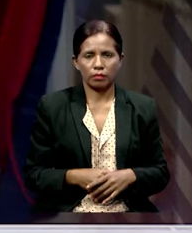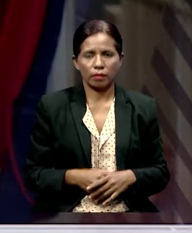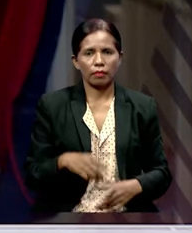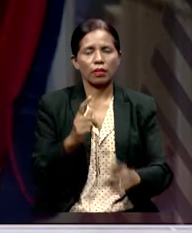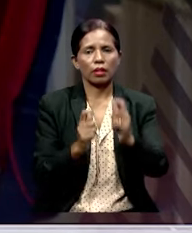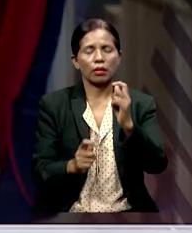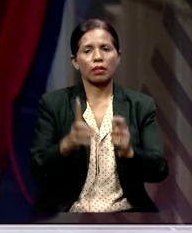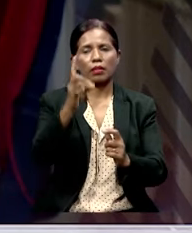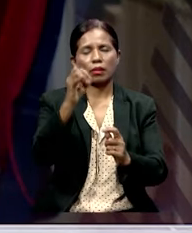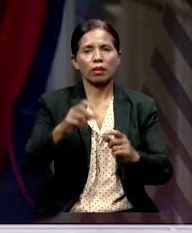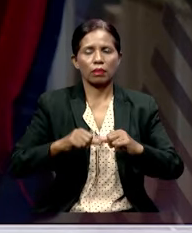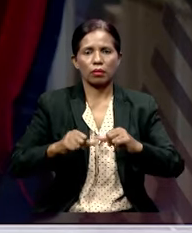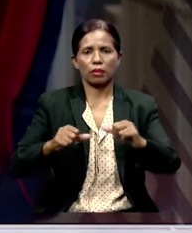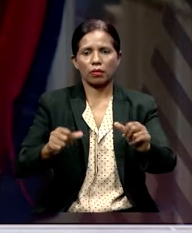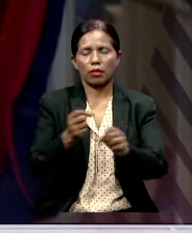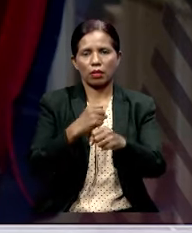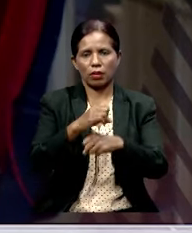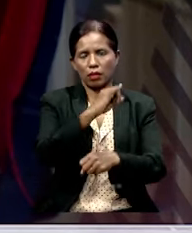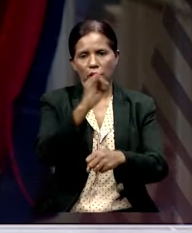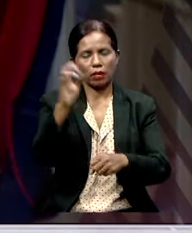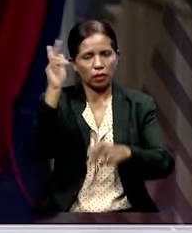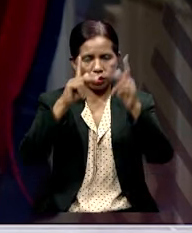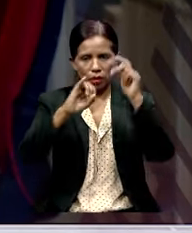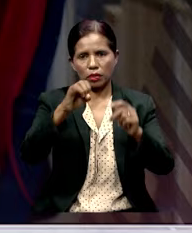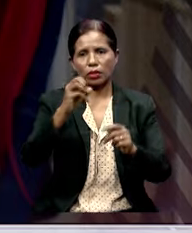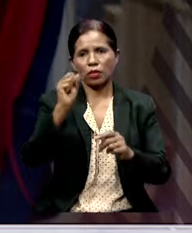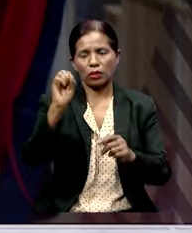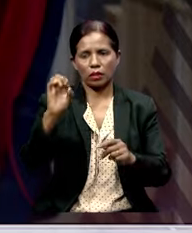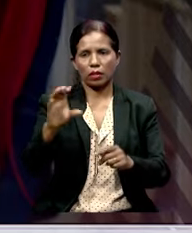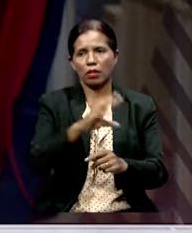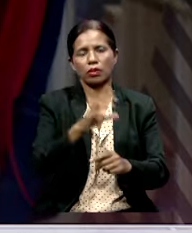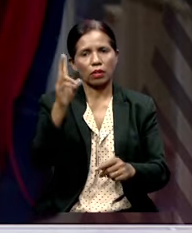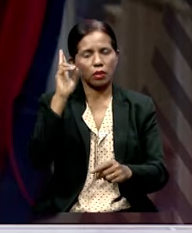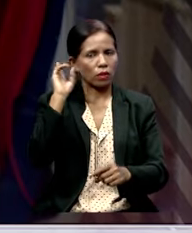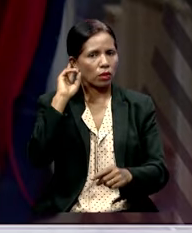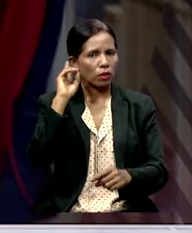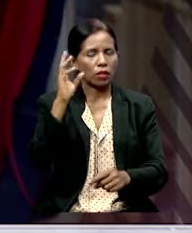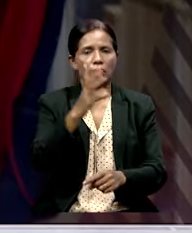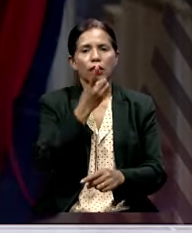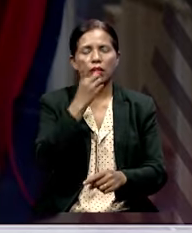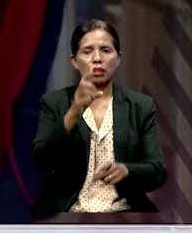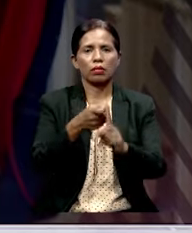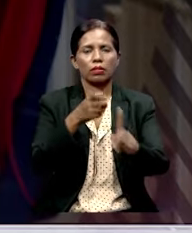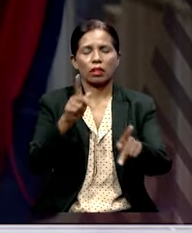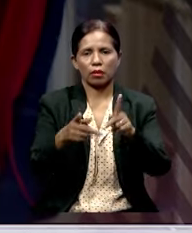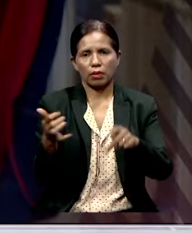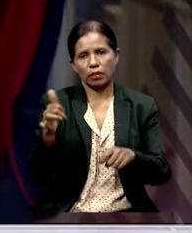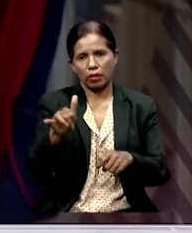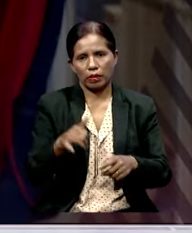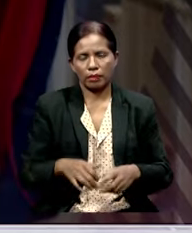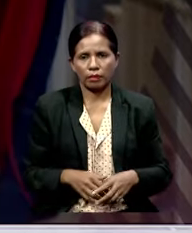Tribunal Dili continua halau julgamento ba kasu José Bernardo, hoderona declaração Rússia Arguido Sira.